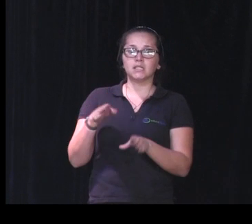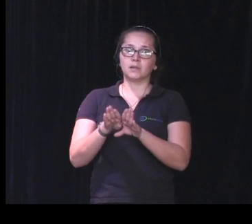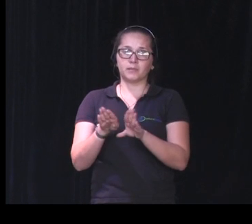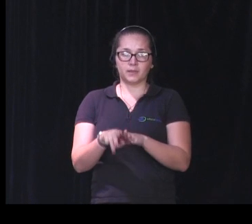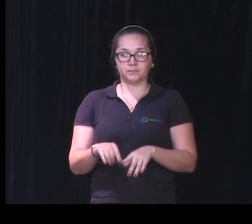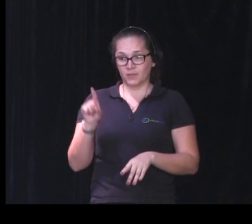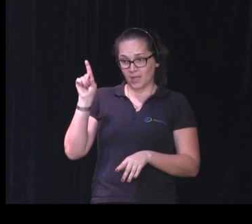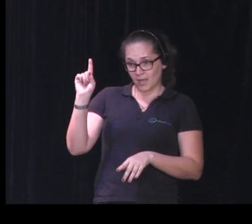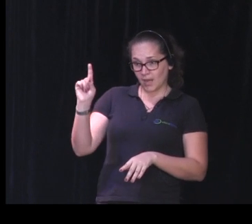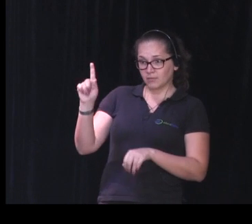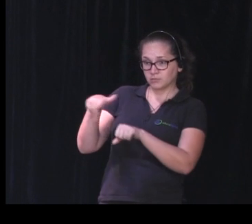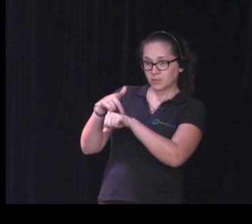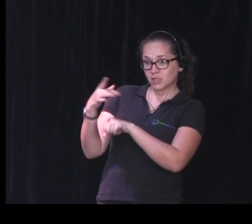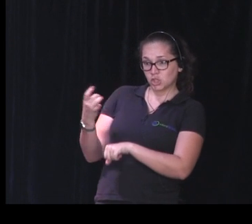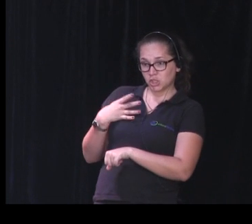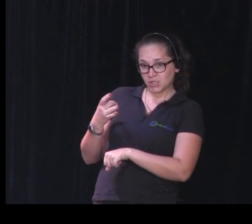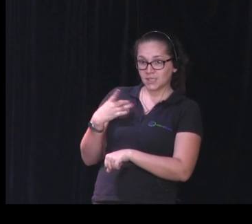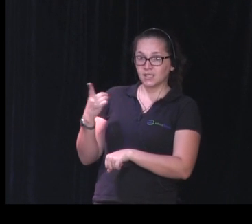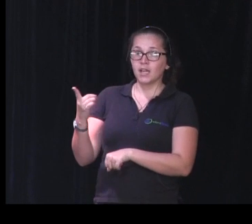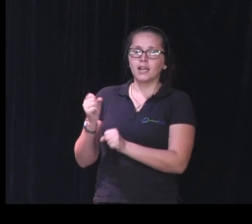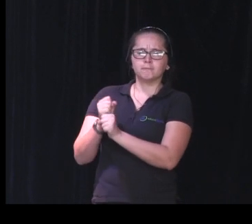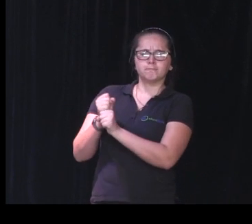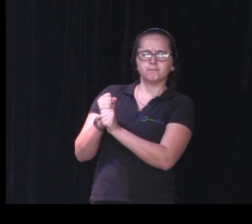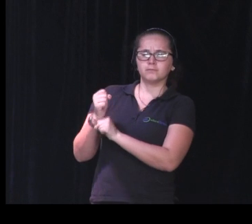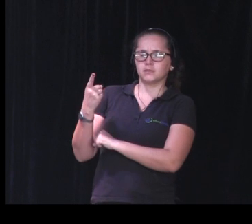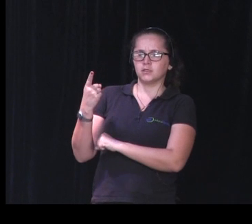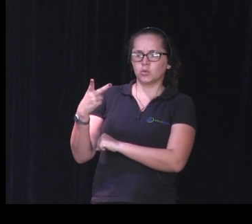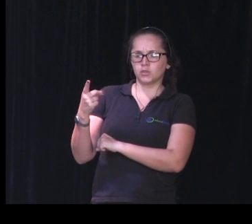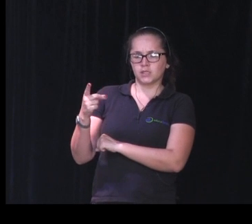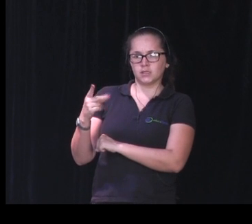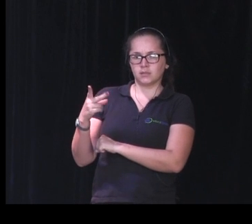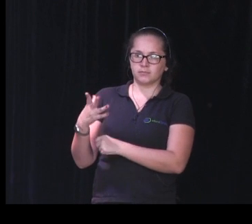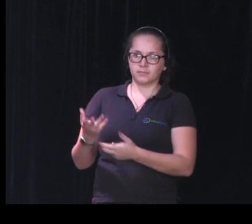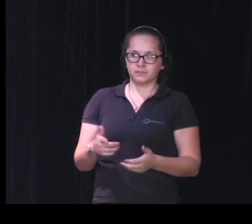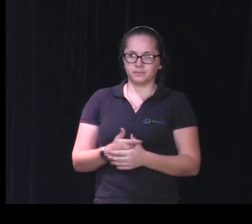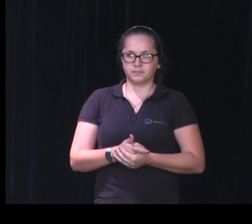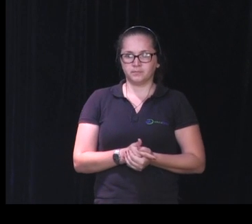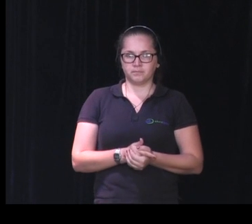No Chile ele ficou durante 12 anos.